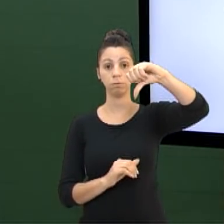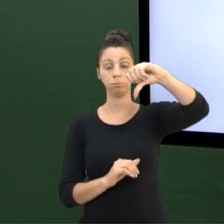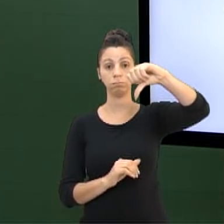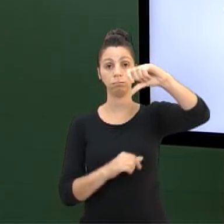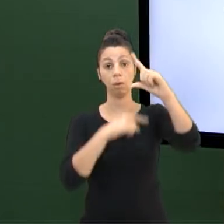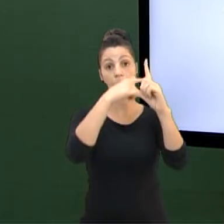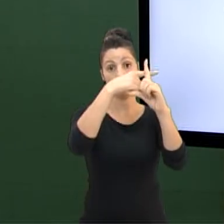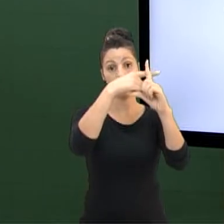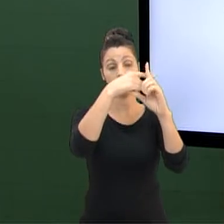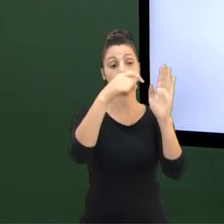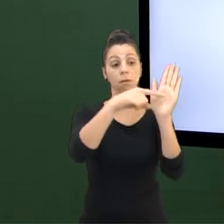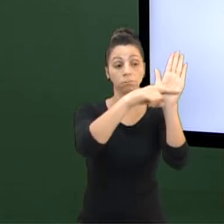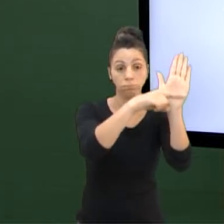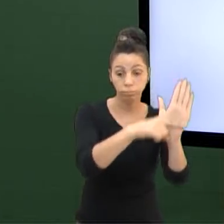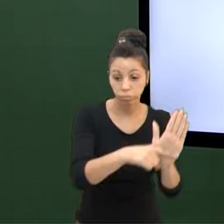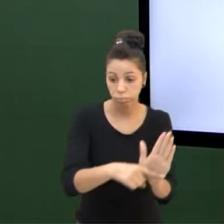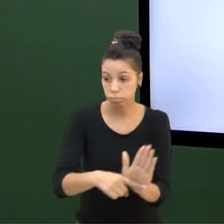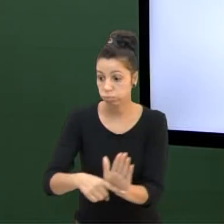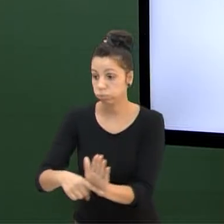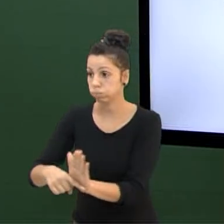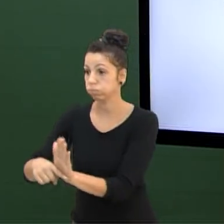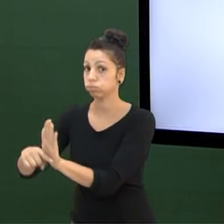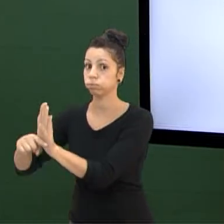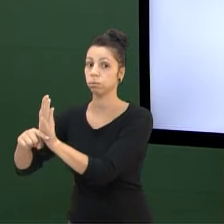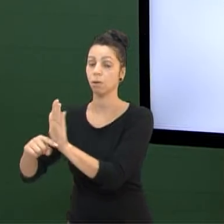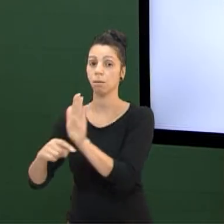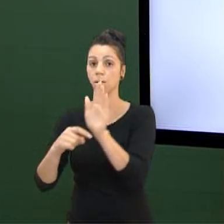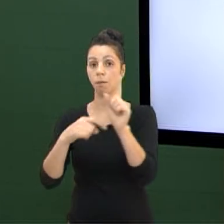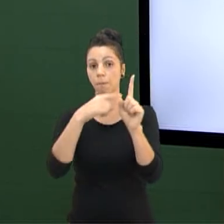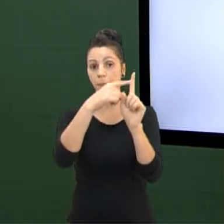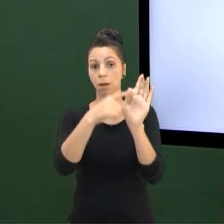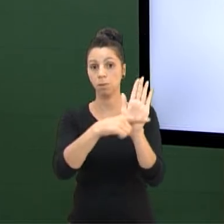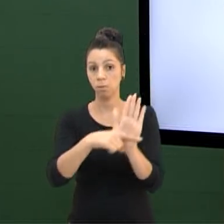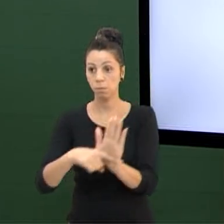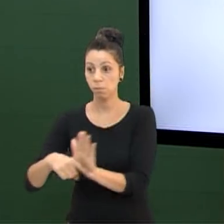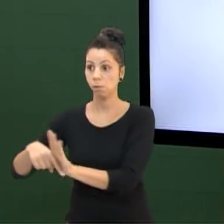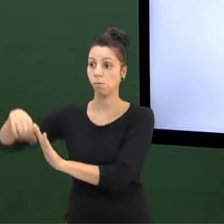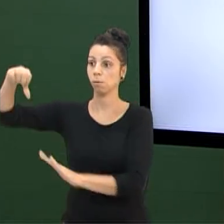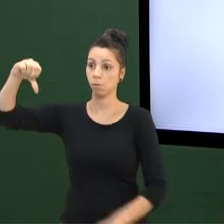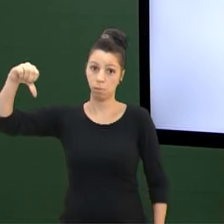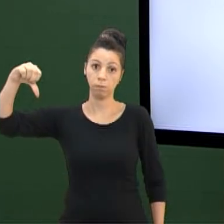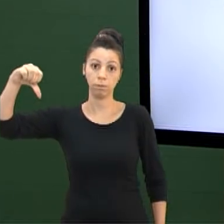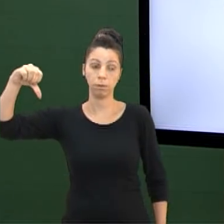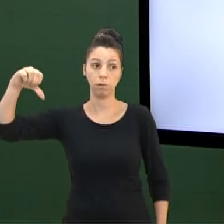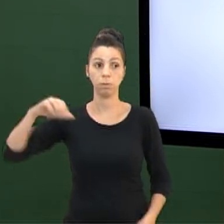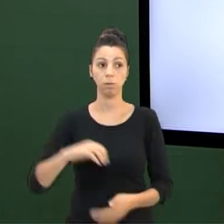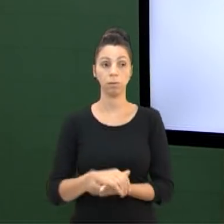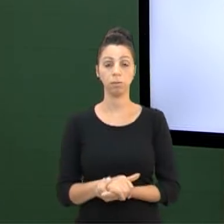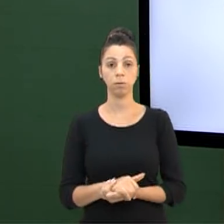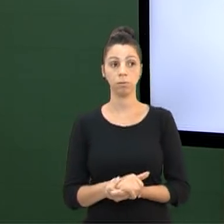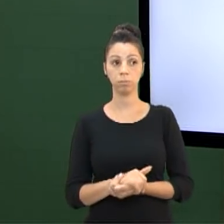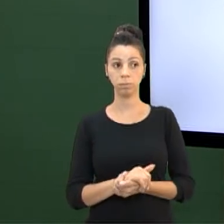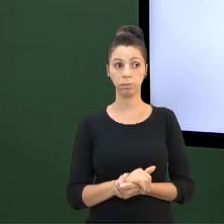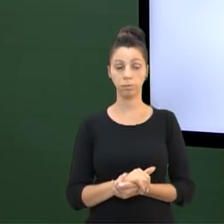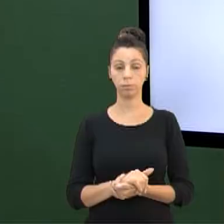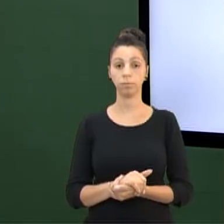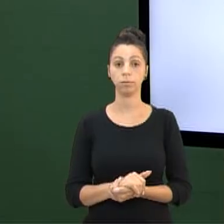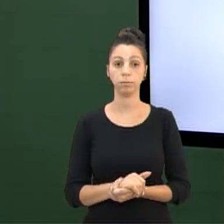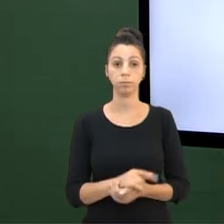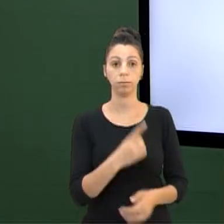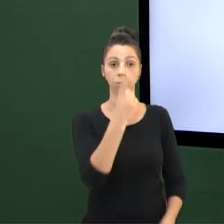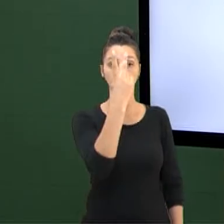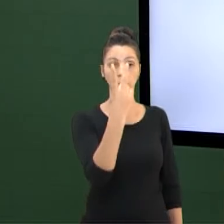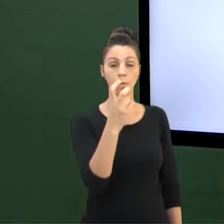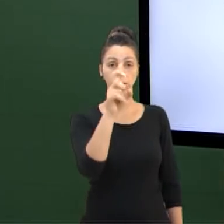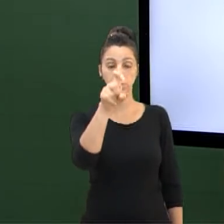Pronto. E agora? Resolve. O que eu vou ter? Me ajuda. 12x menos 5x,